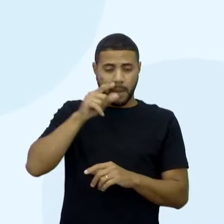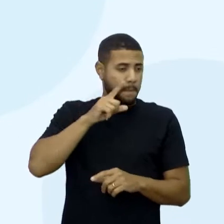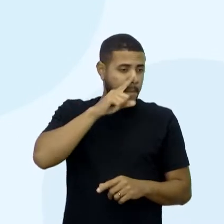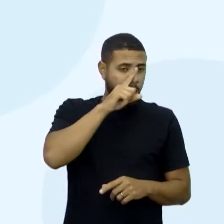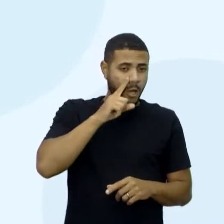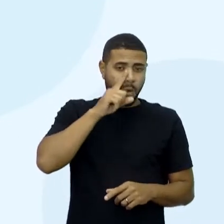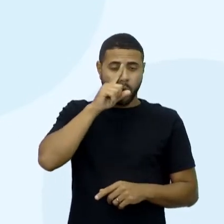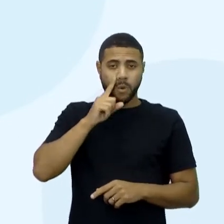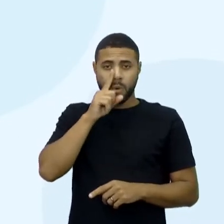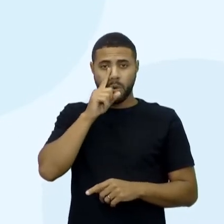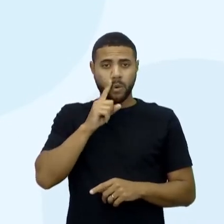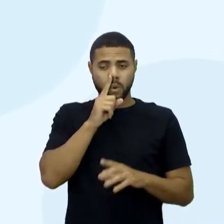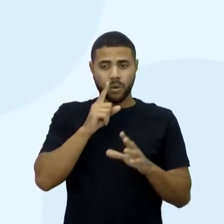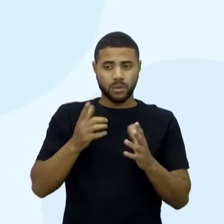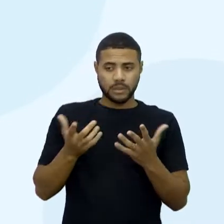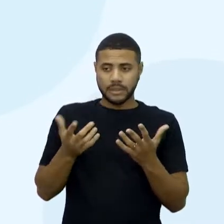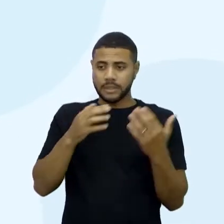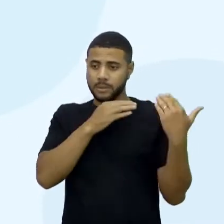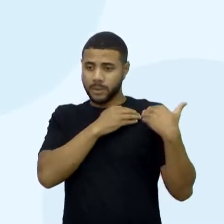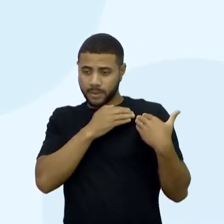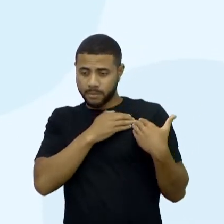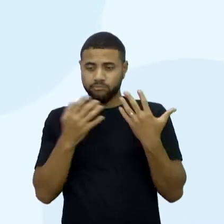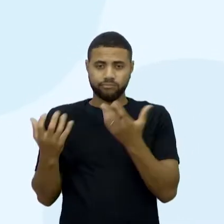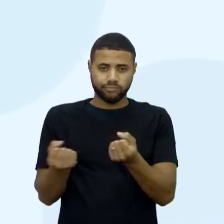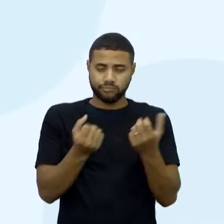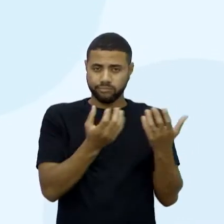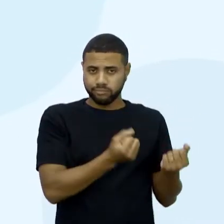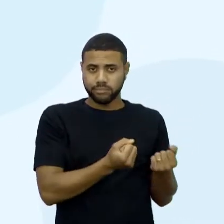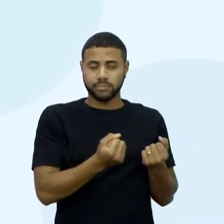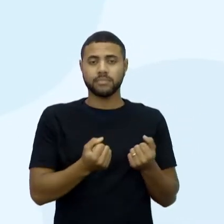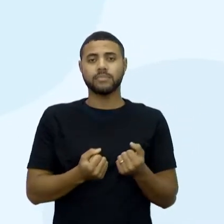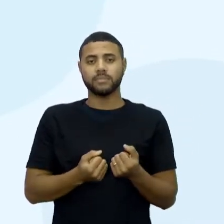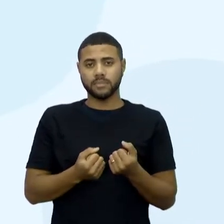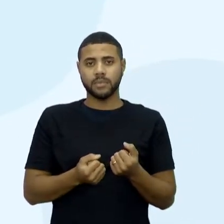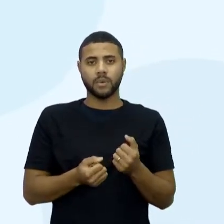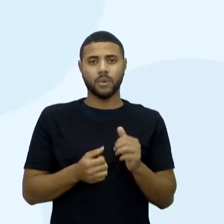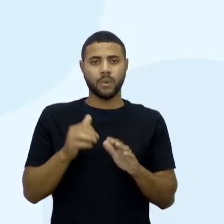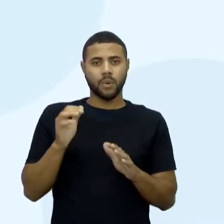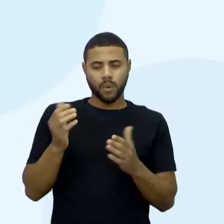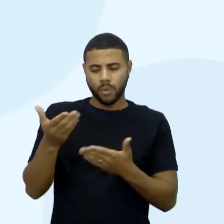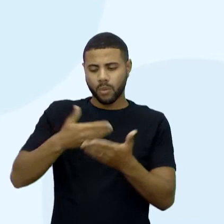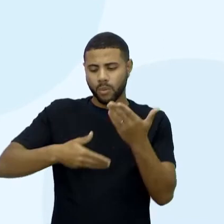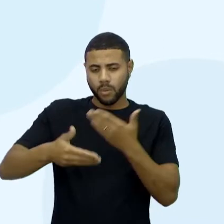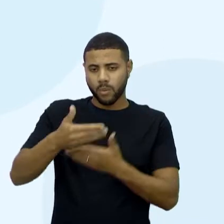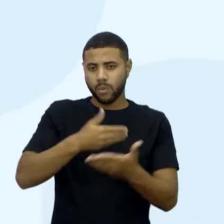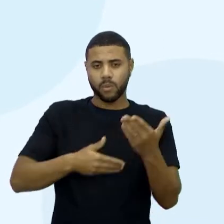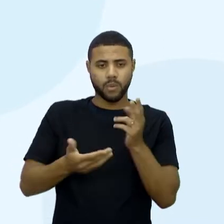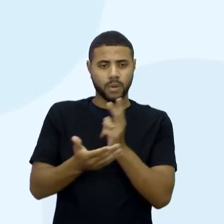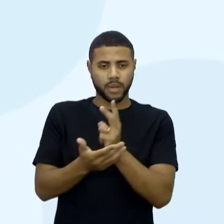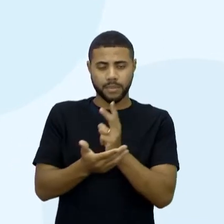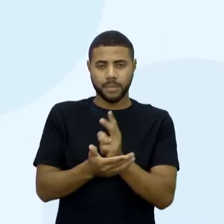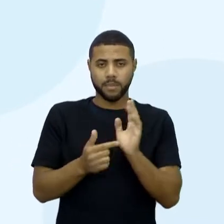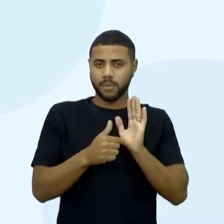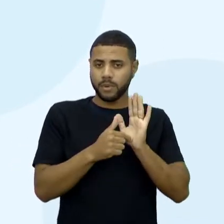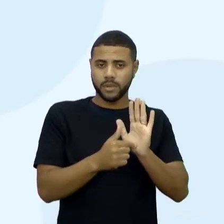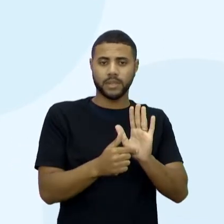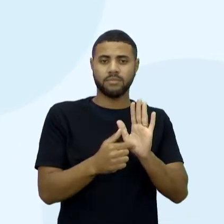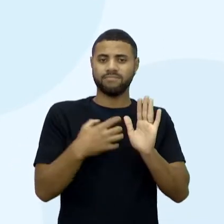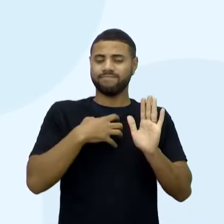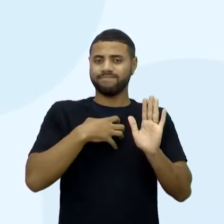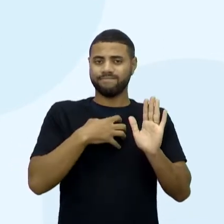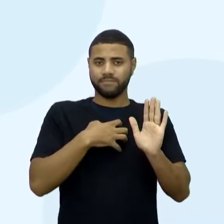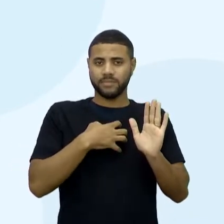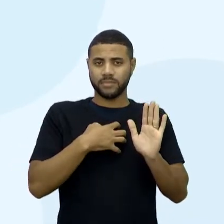de assumir responsabilidade, de buscar cooperação e de demonstrar o